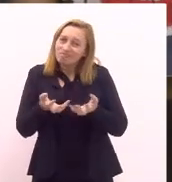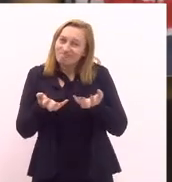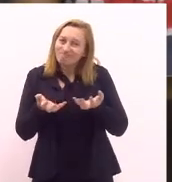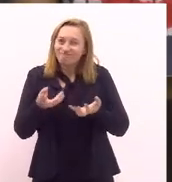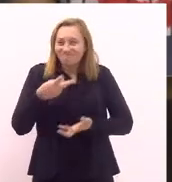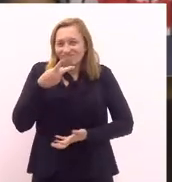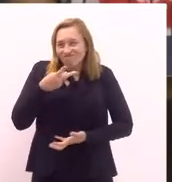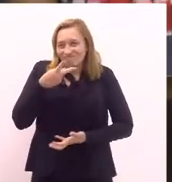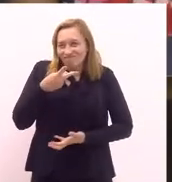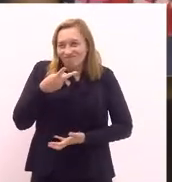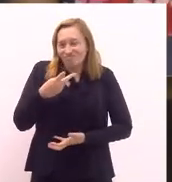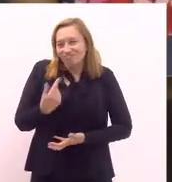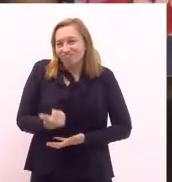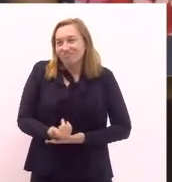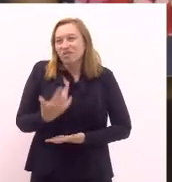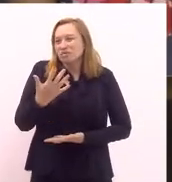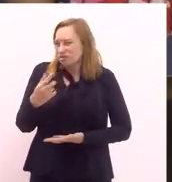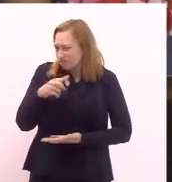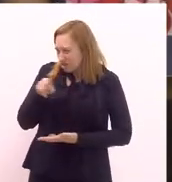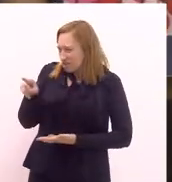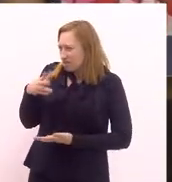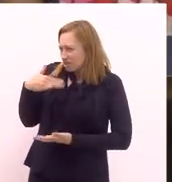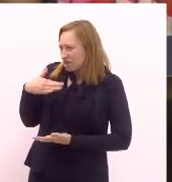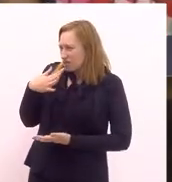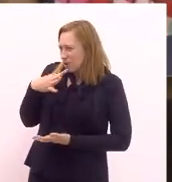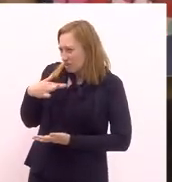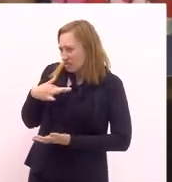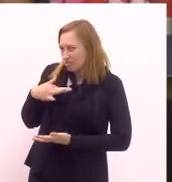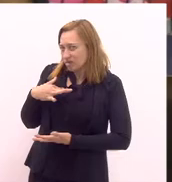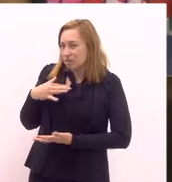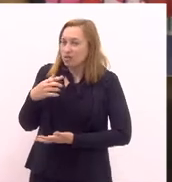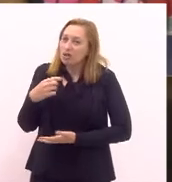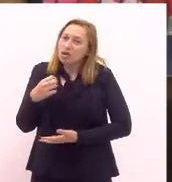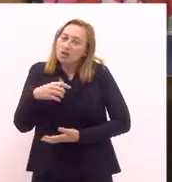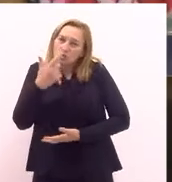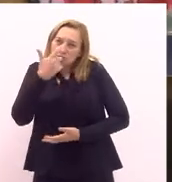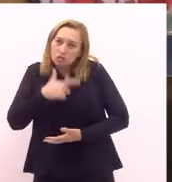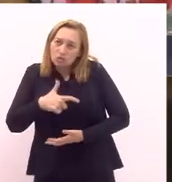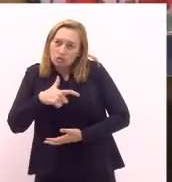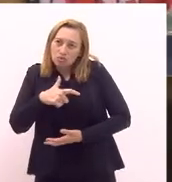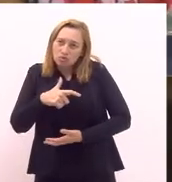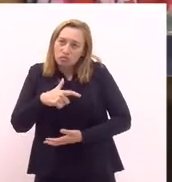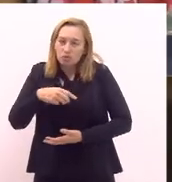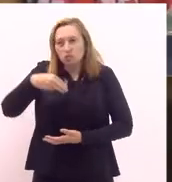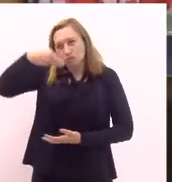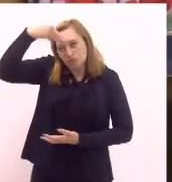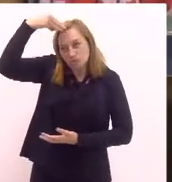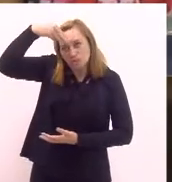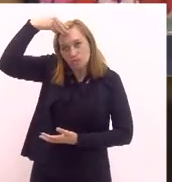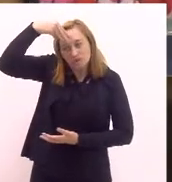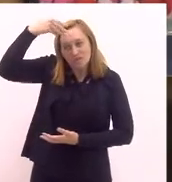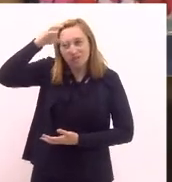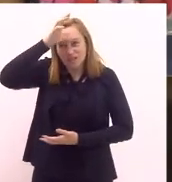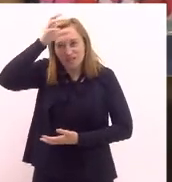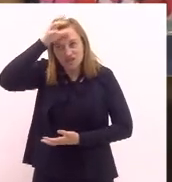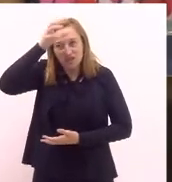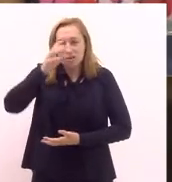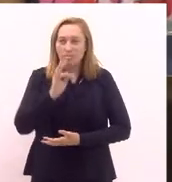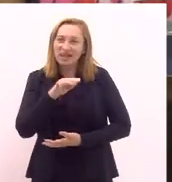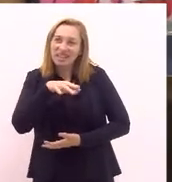dizer vocês todos me conhecem mas eu sou sobrinho da minha tia Benedita e pode